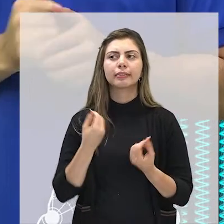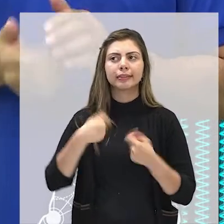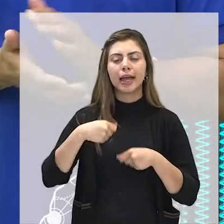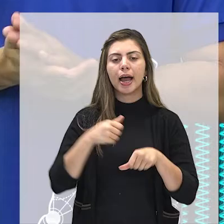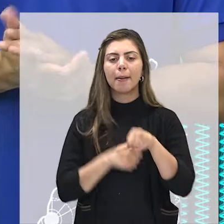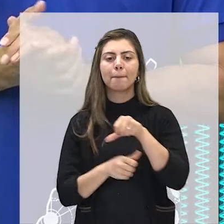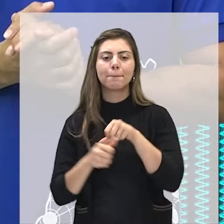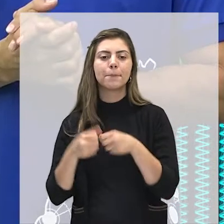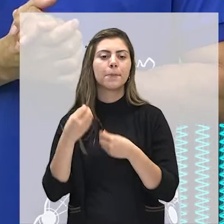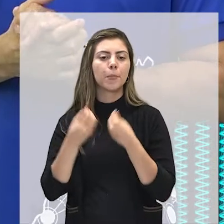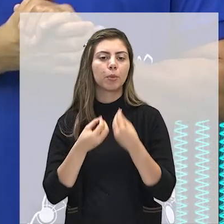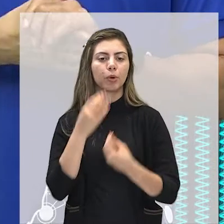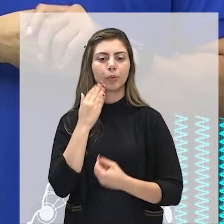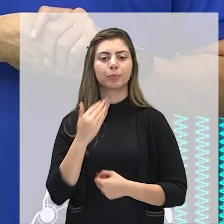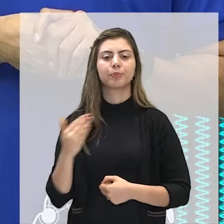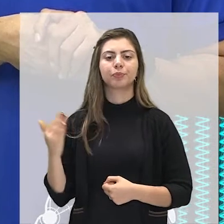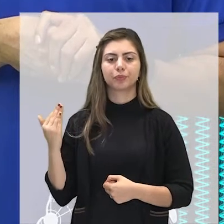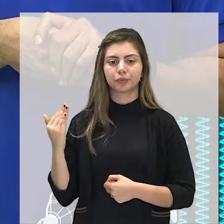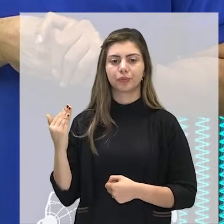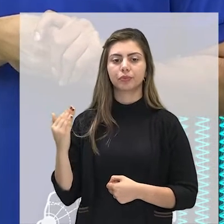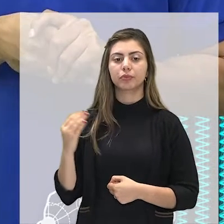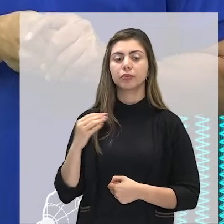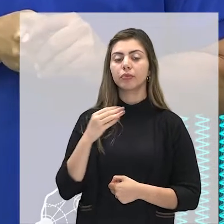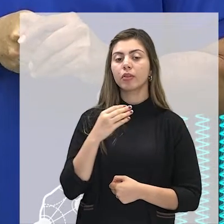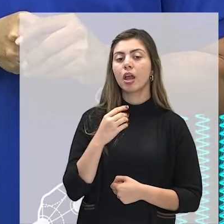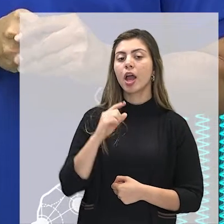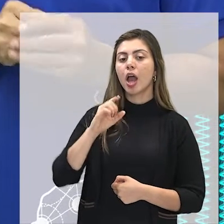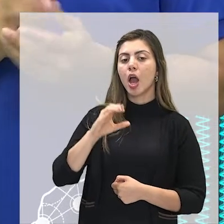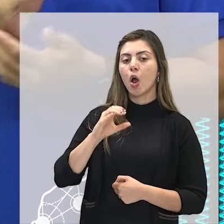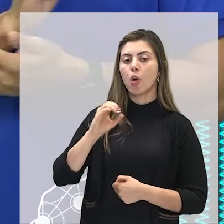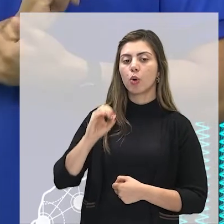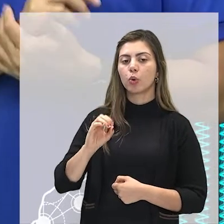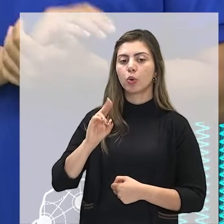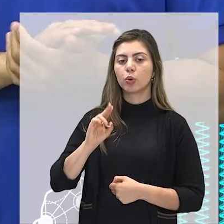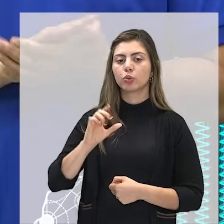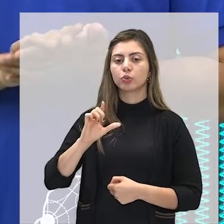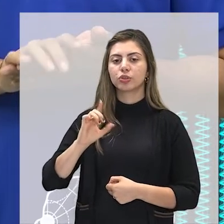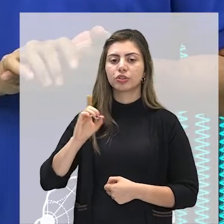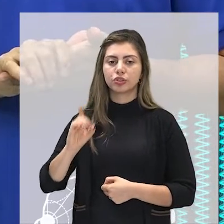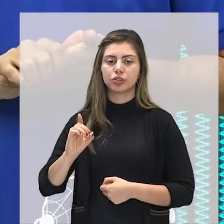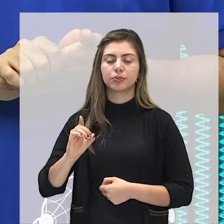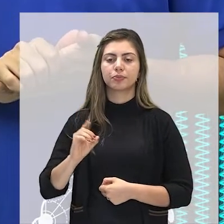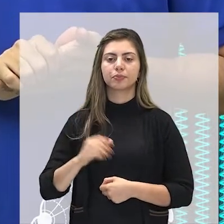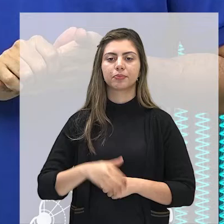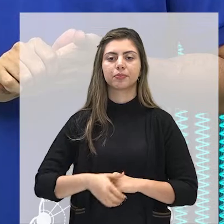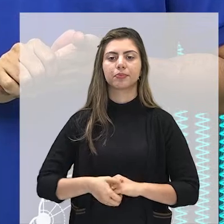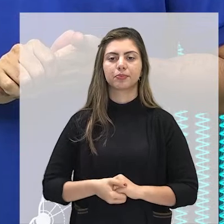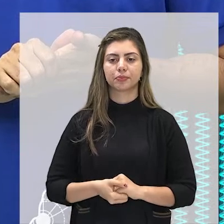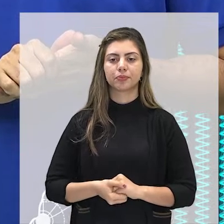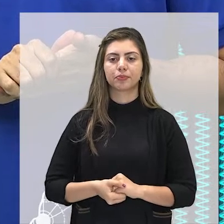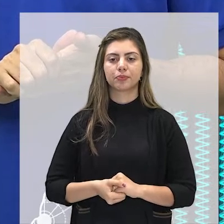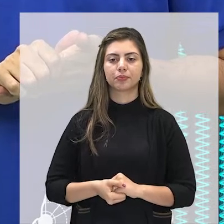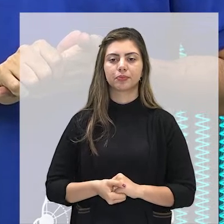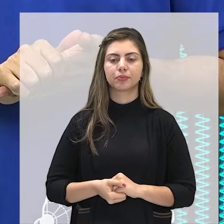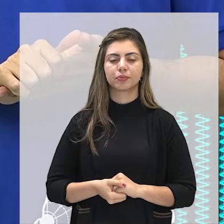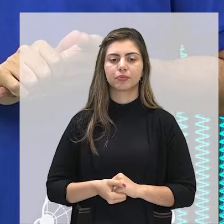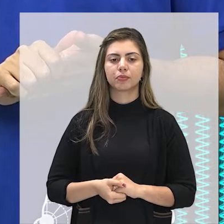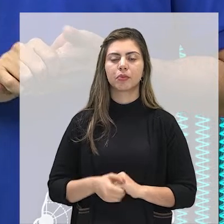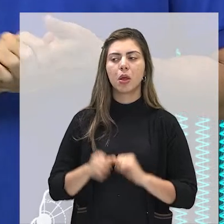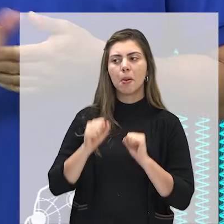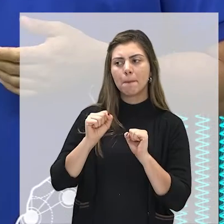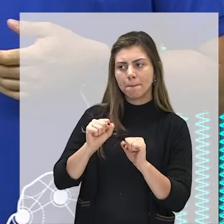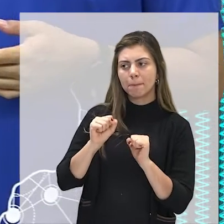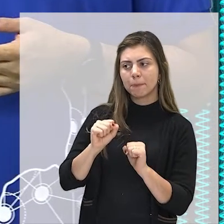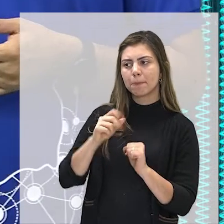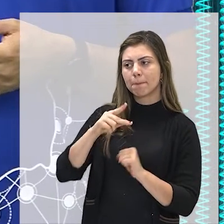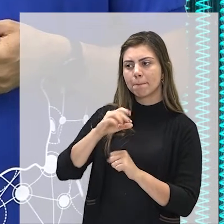minha frase. Could you do me a favor? Could you do me a favor? Poderia me fazer um